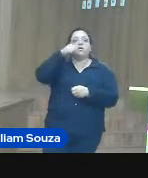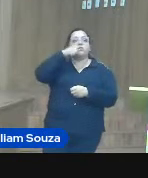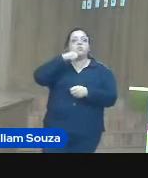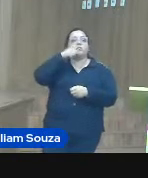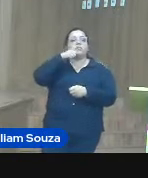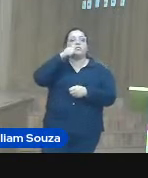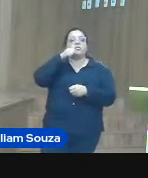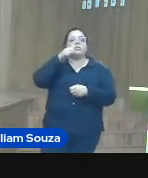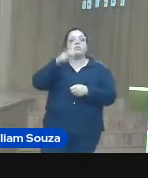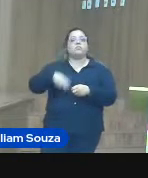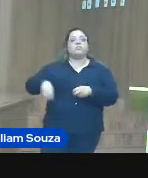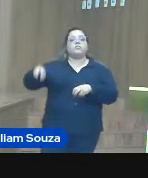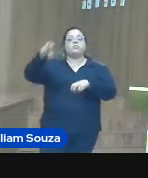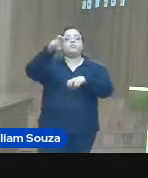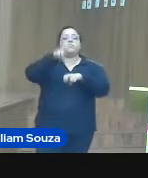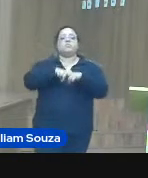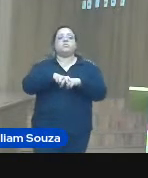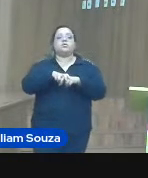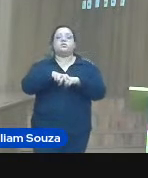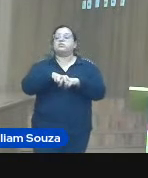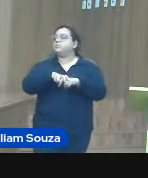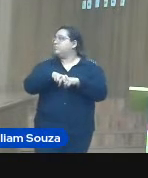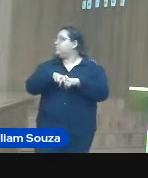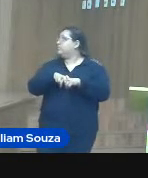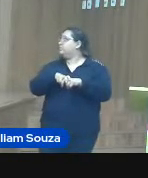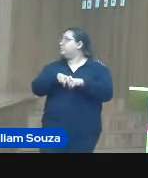sentada em cima dessa moça.